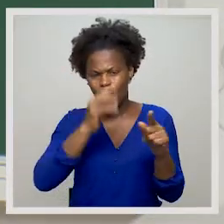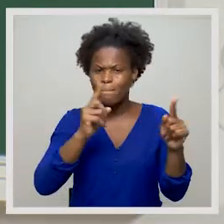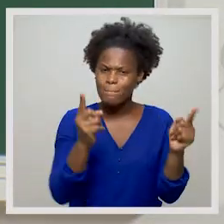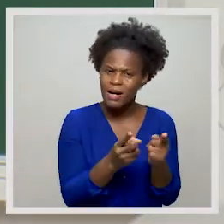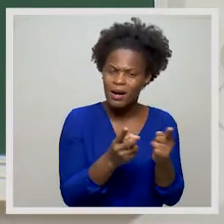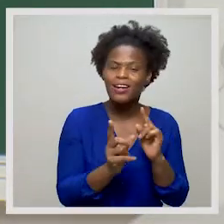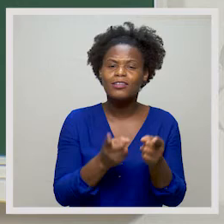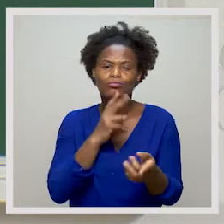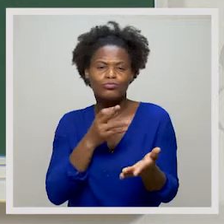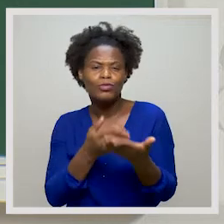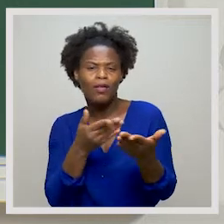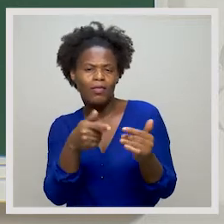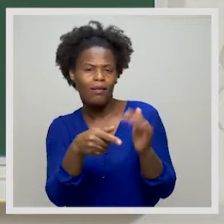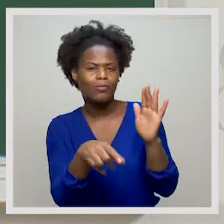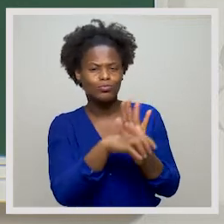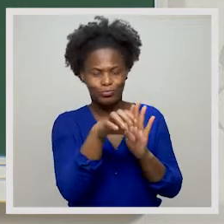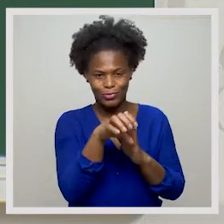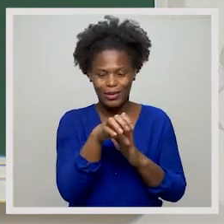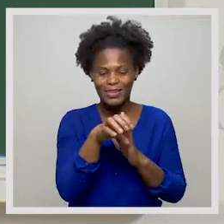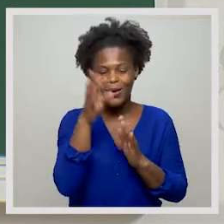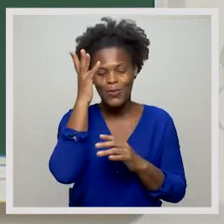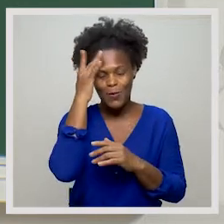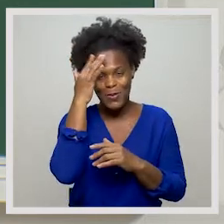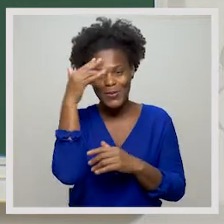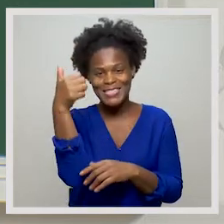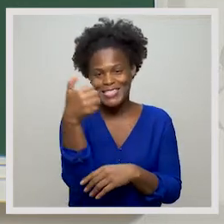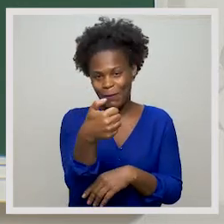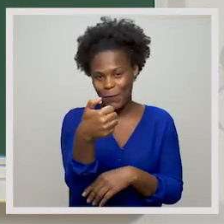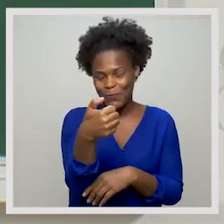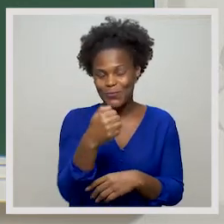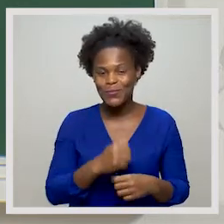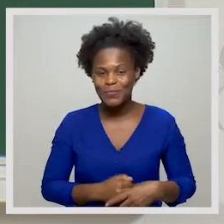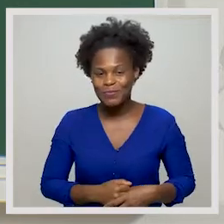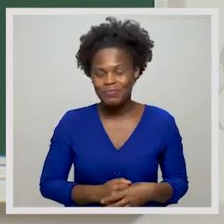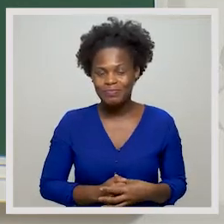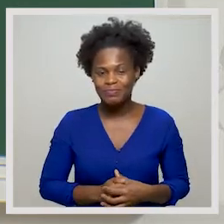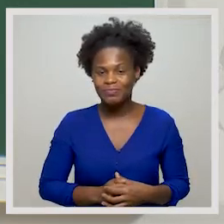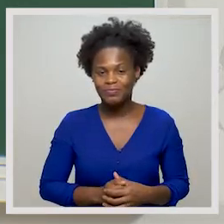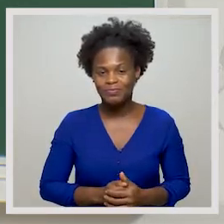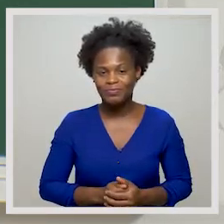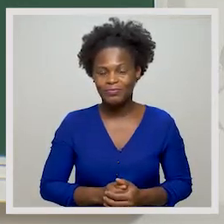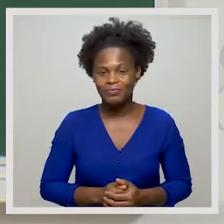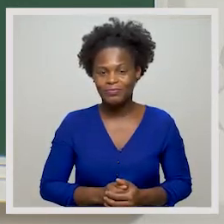menor número que satisfaz esta condição é o número 5.